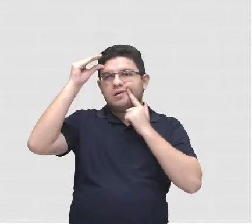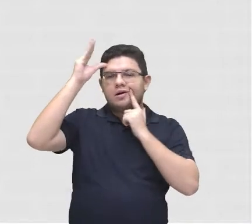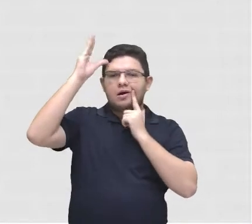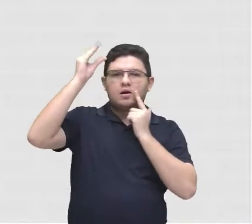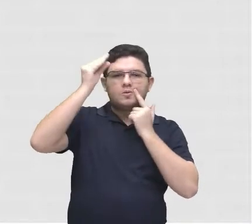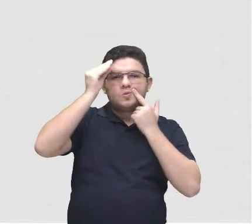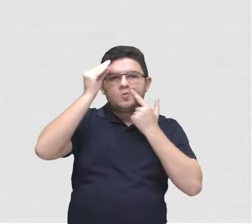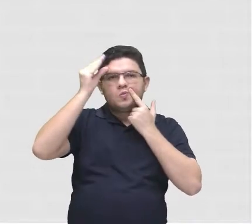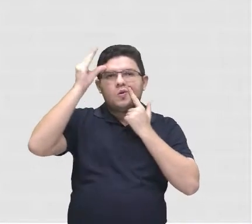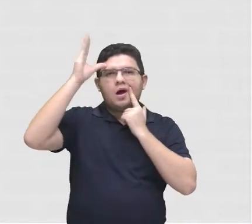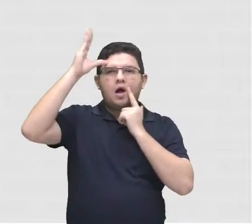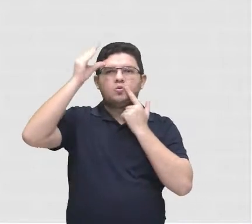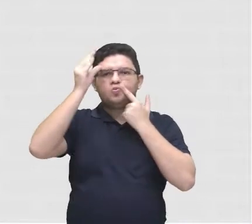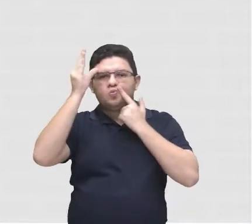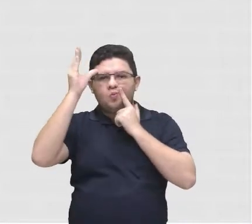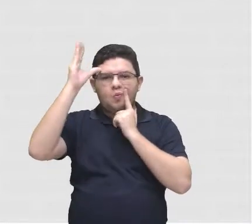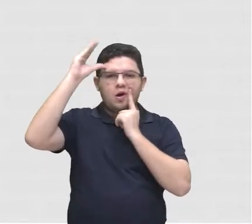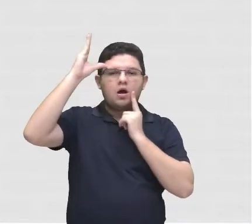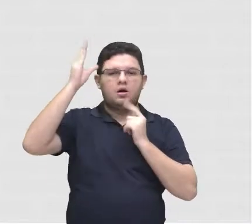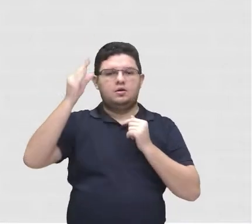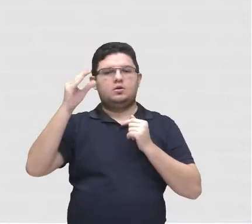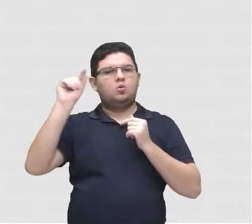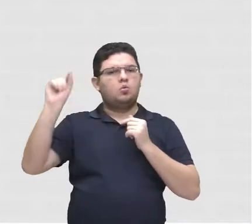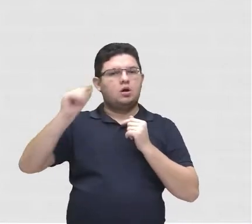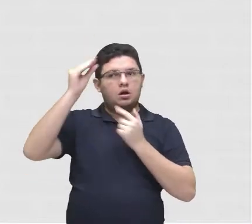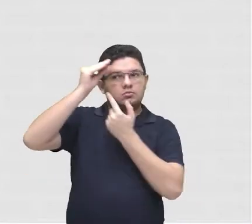ela tem